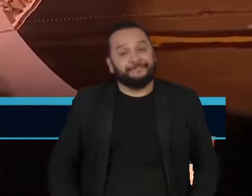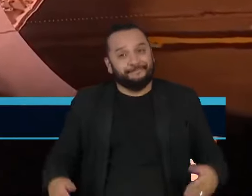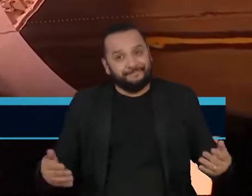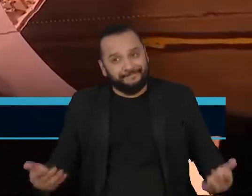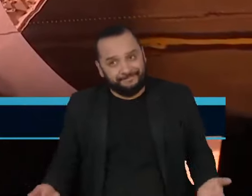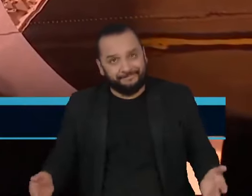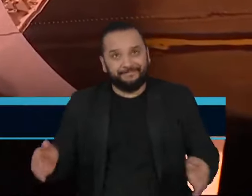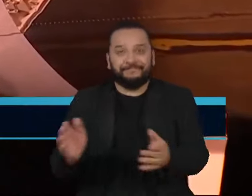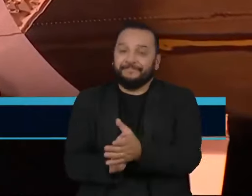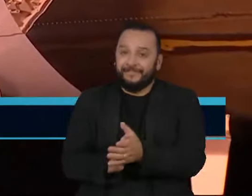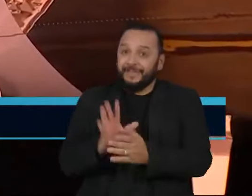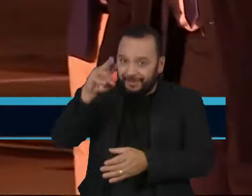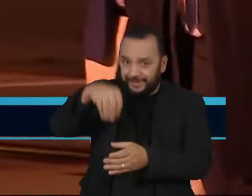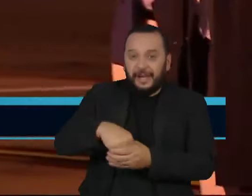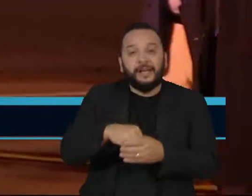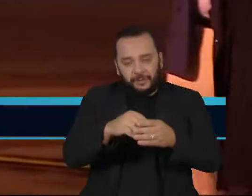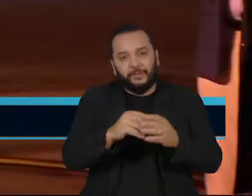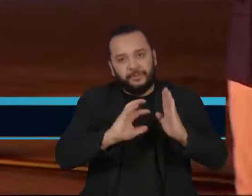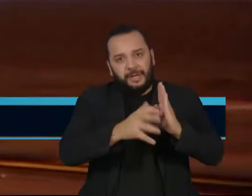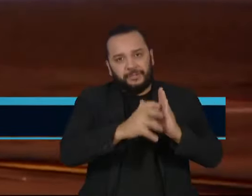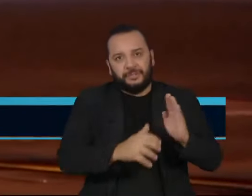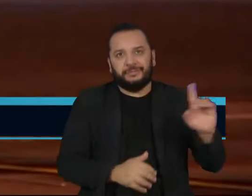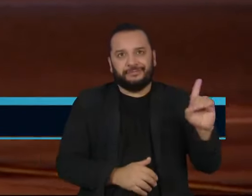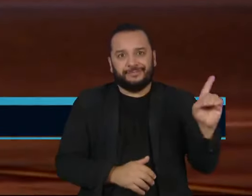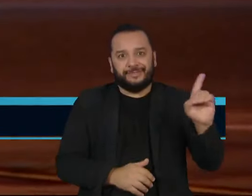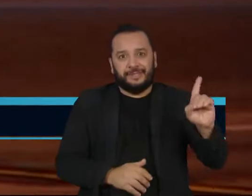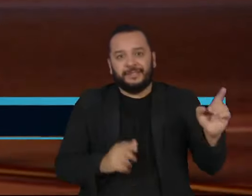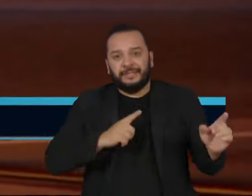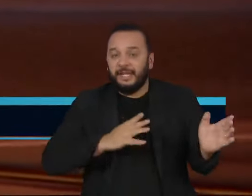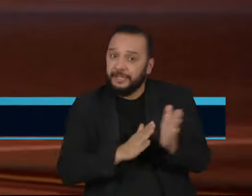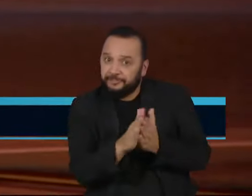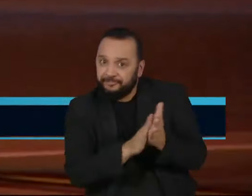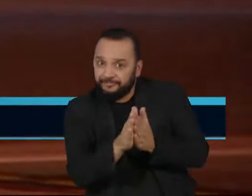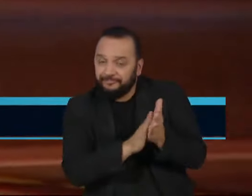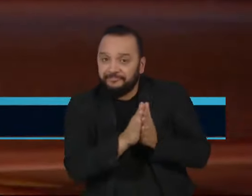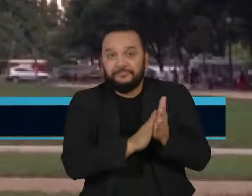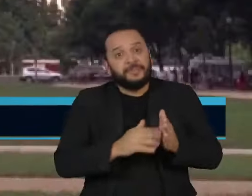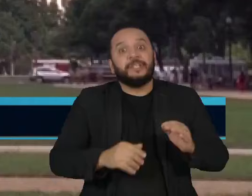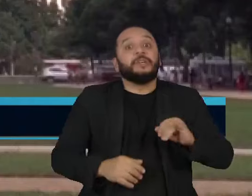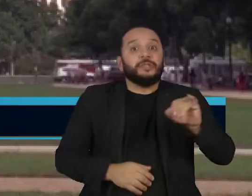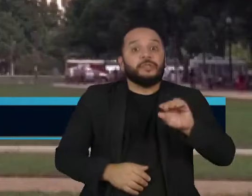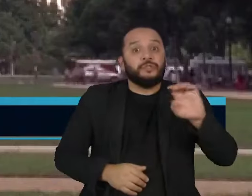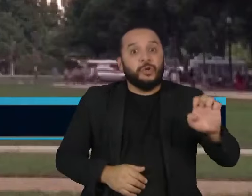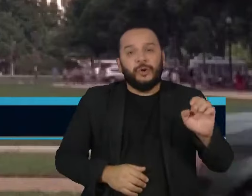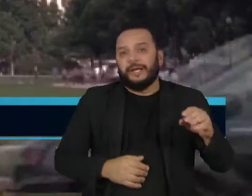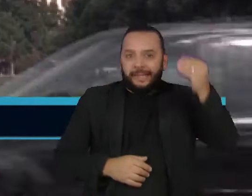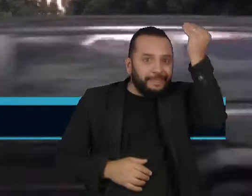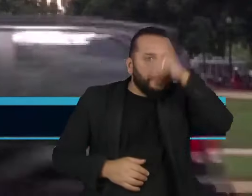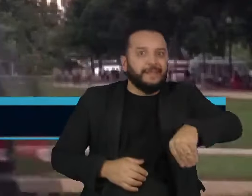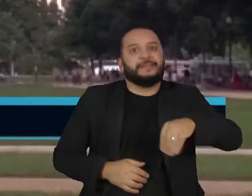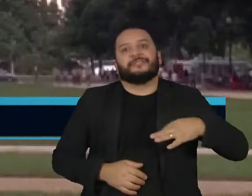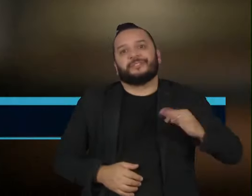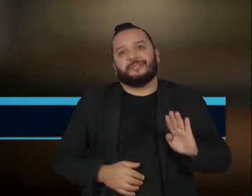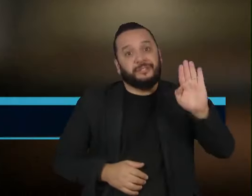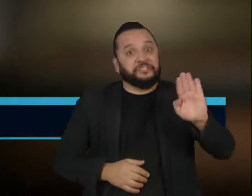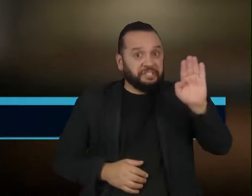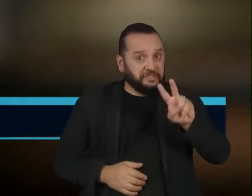Enquanto isso, dentro do Partido Democrata, é cada vez maior a expectativa para a desistência de Joe Biden da corrida à Casa